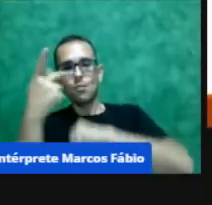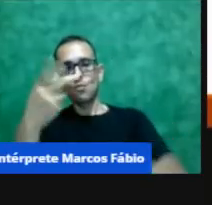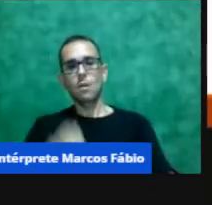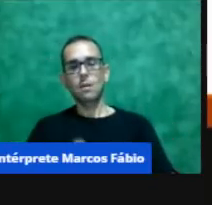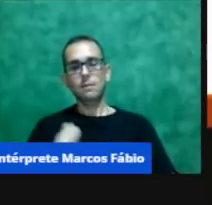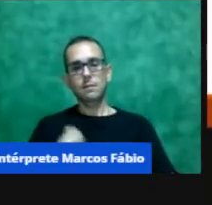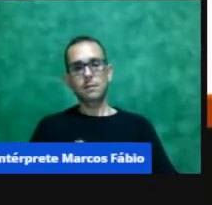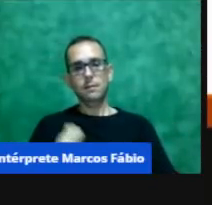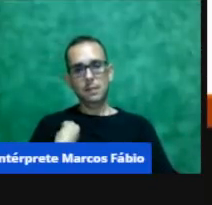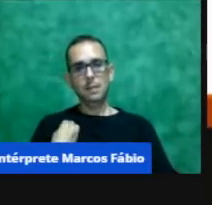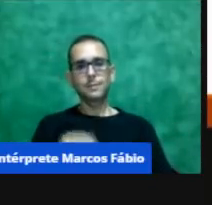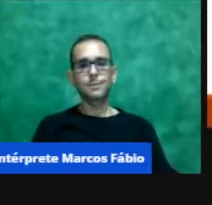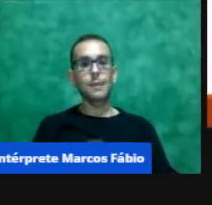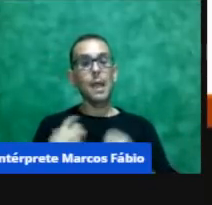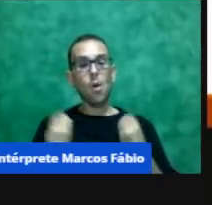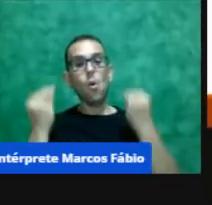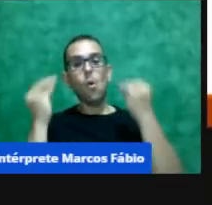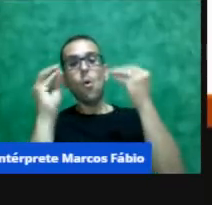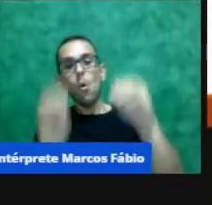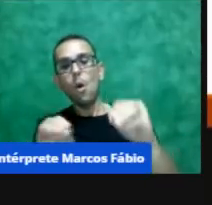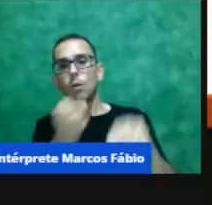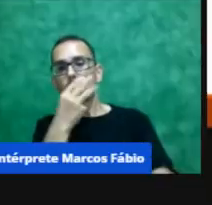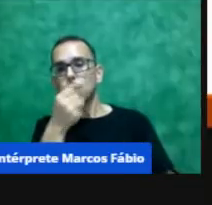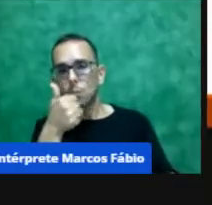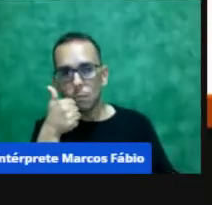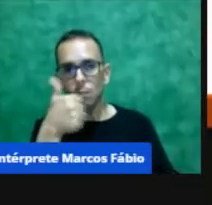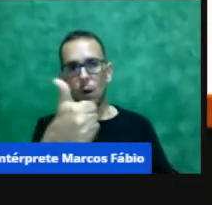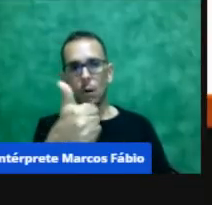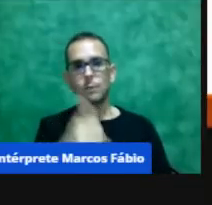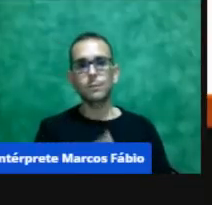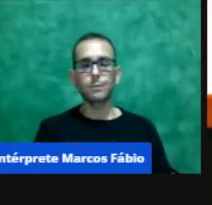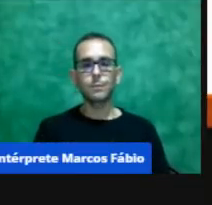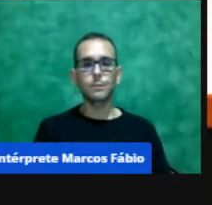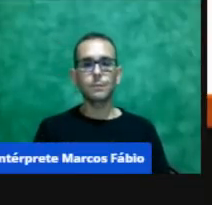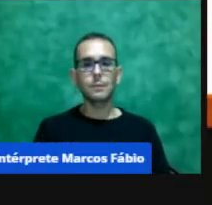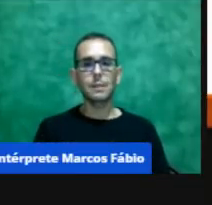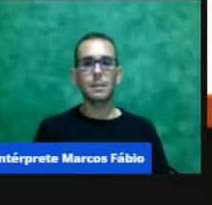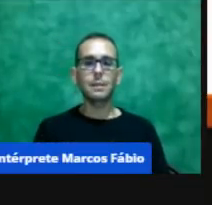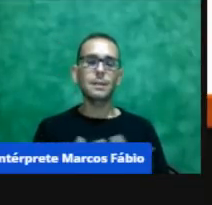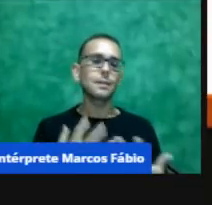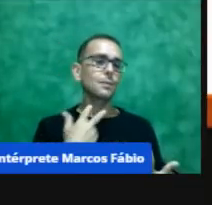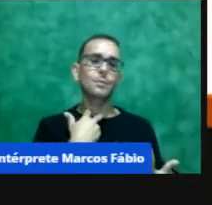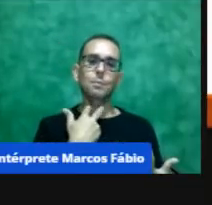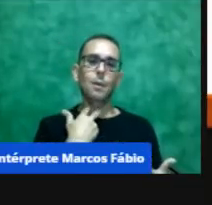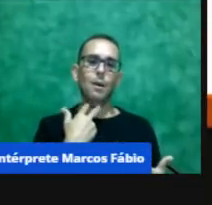tá? Então, no caso, eu coloco isso como ponto positivo. E aí não poderia